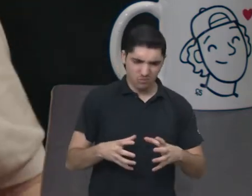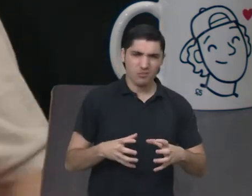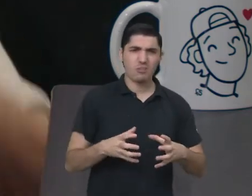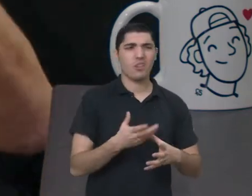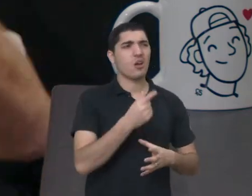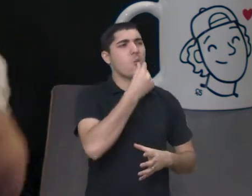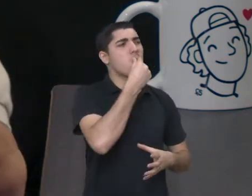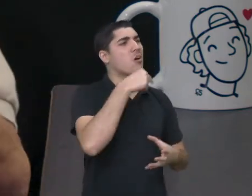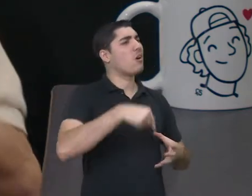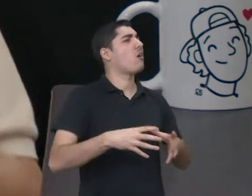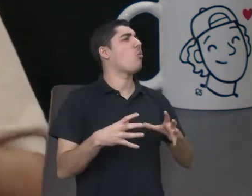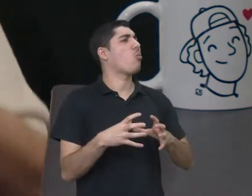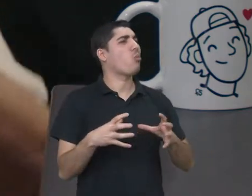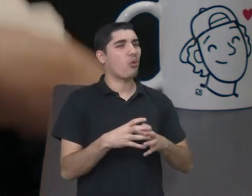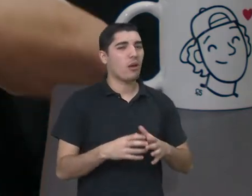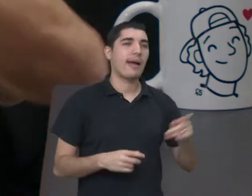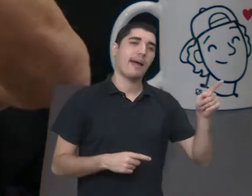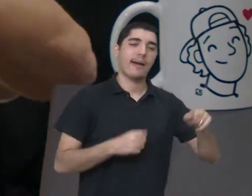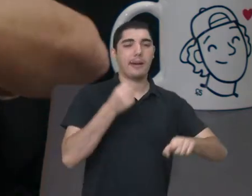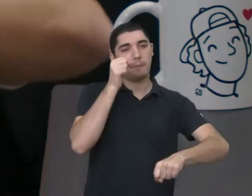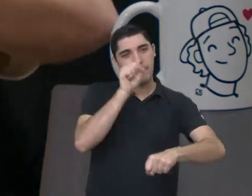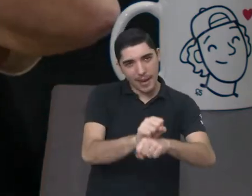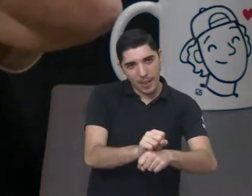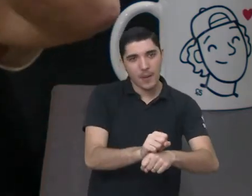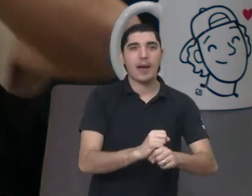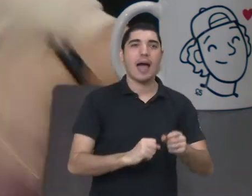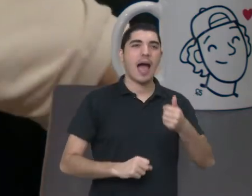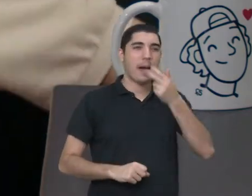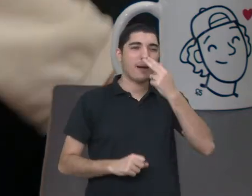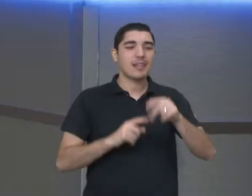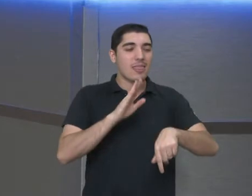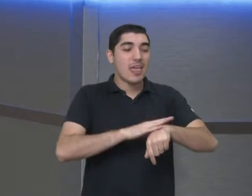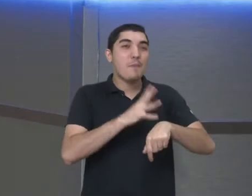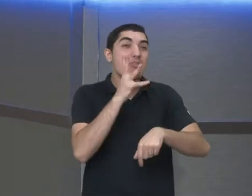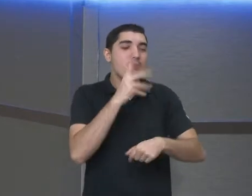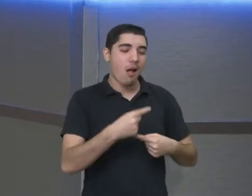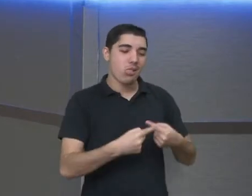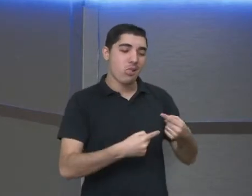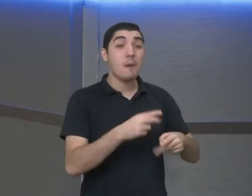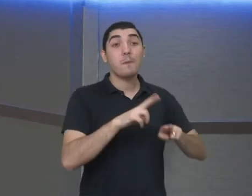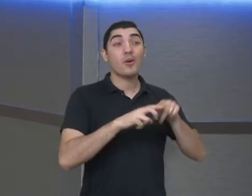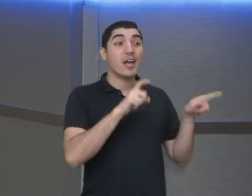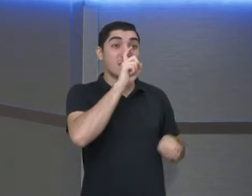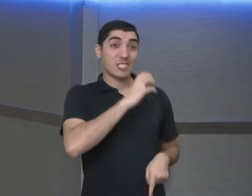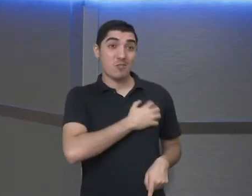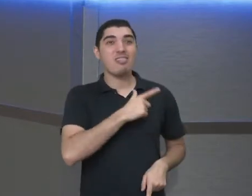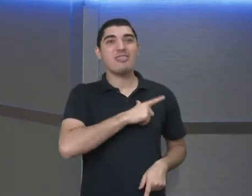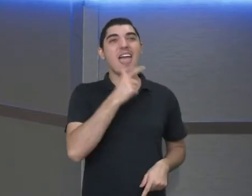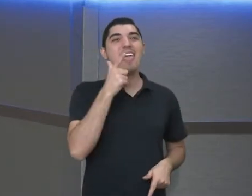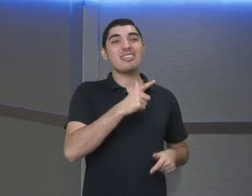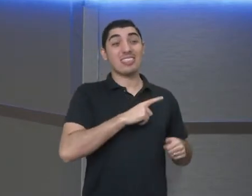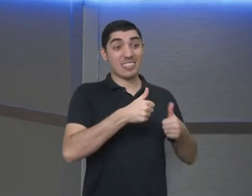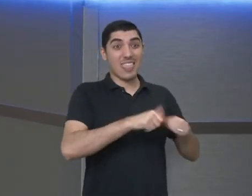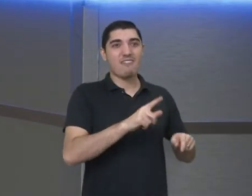aqui, o São José perdeu para o Nacional. E eu estava indo para o fosso ali, que dá acesso aos vestiários do São José, por